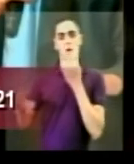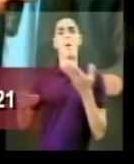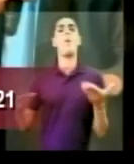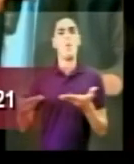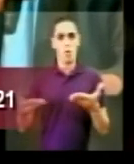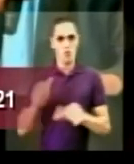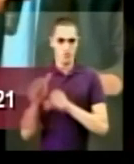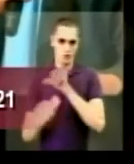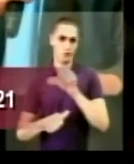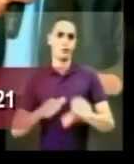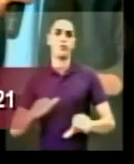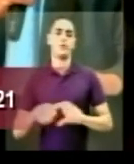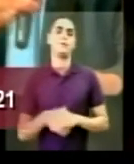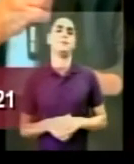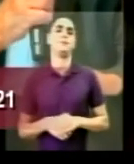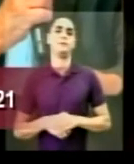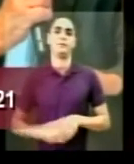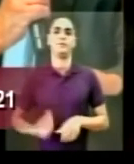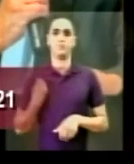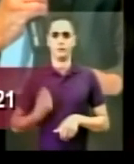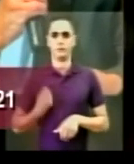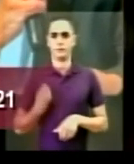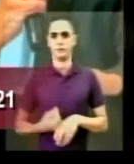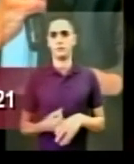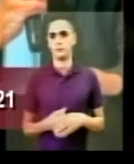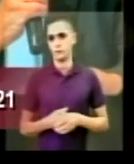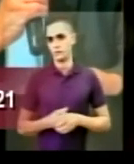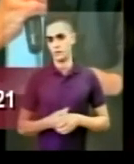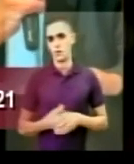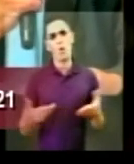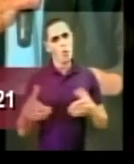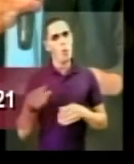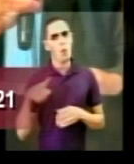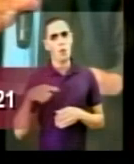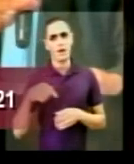Hoje nós estamos com